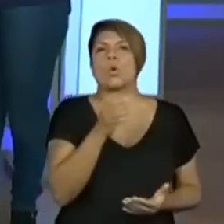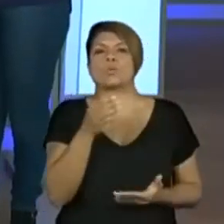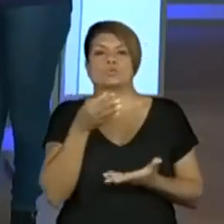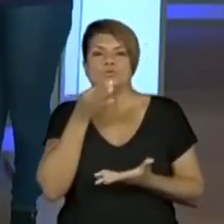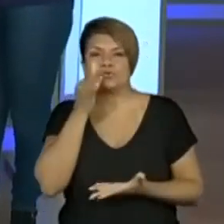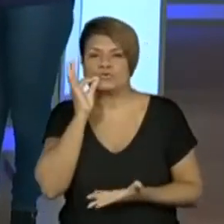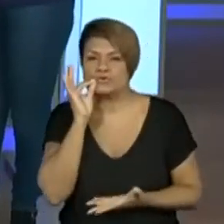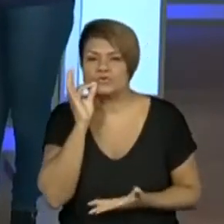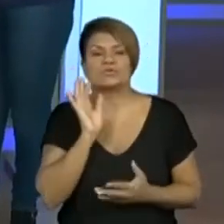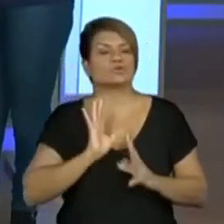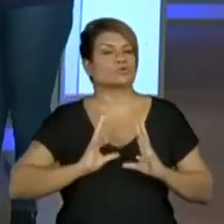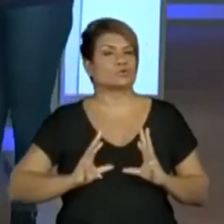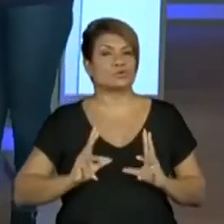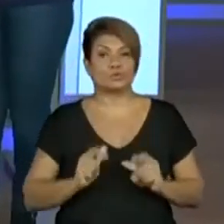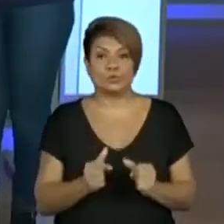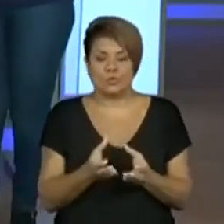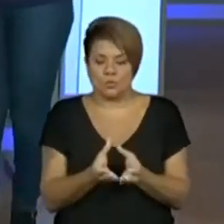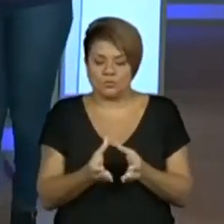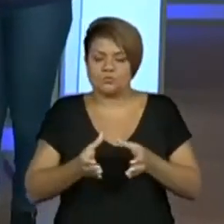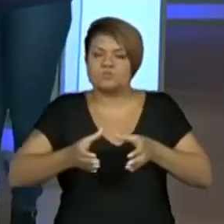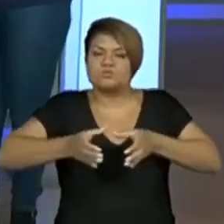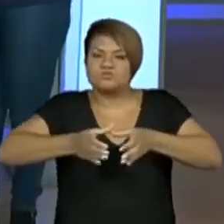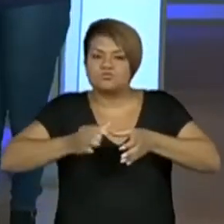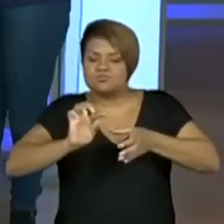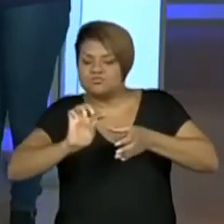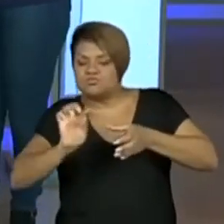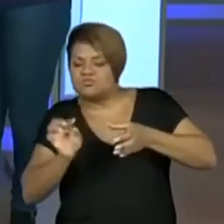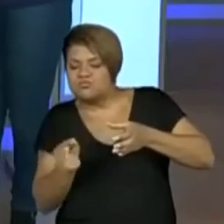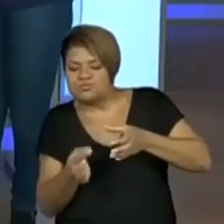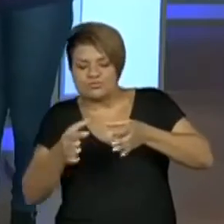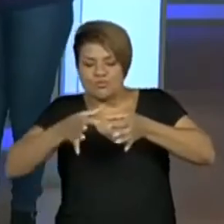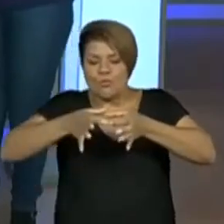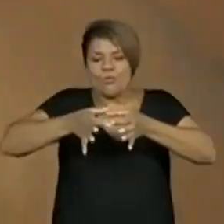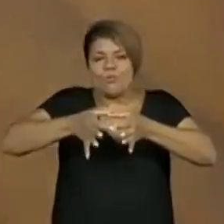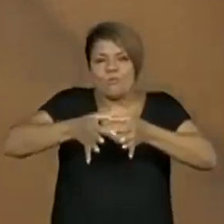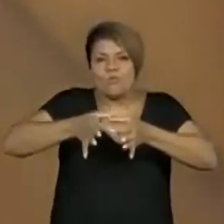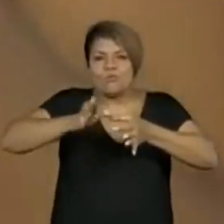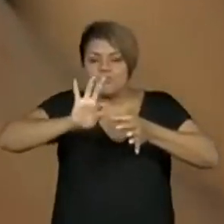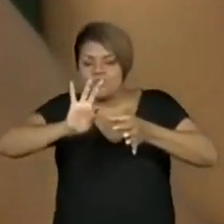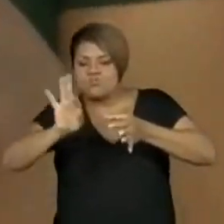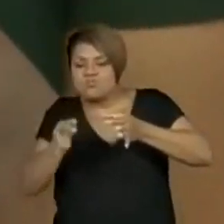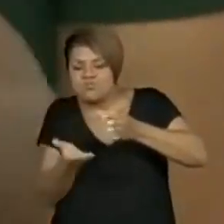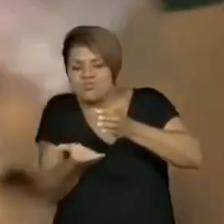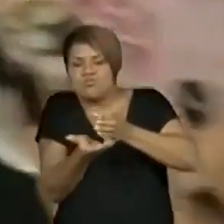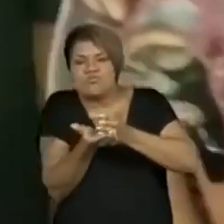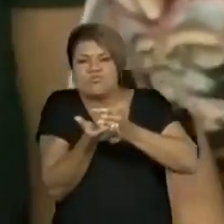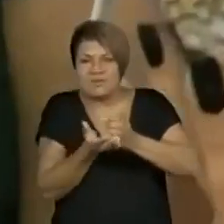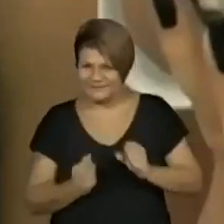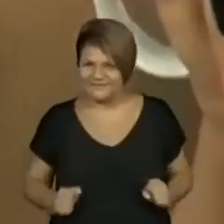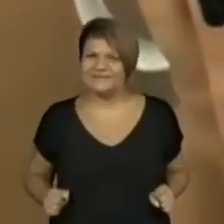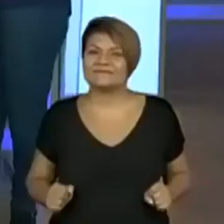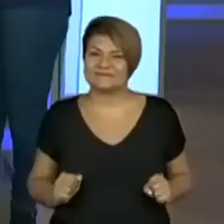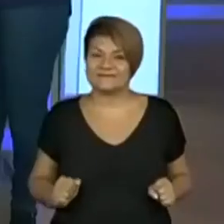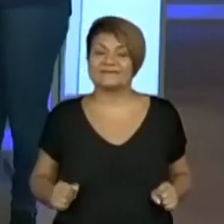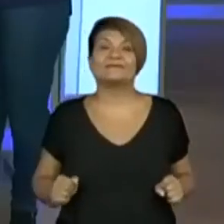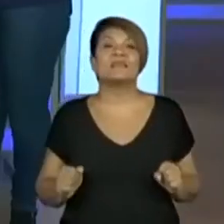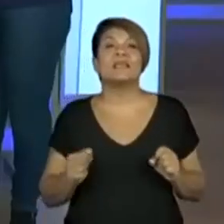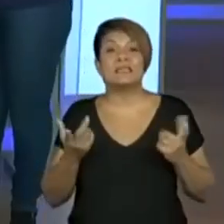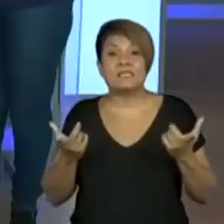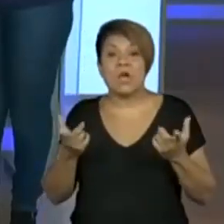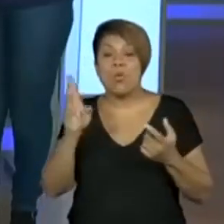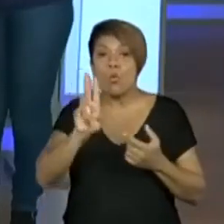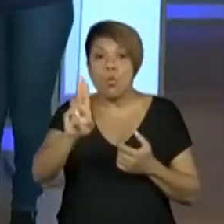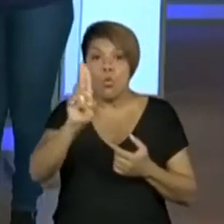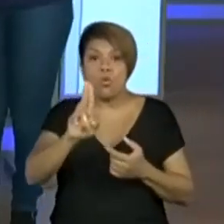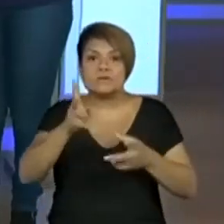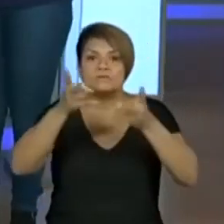xícaras eles têm um mesmo formato não é aberto em cima e fez aquele tem a mesma finalidade